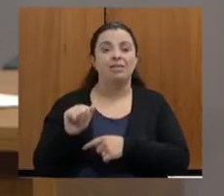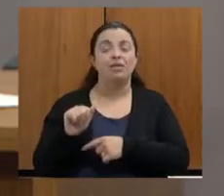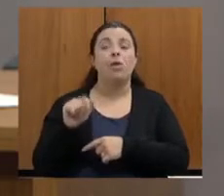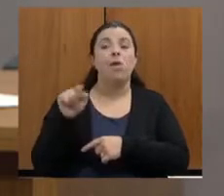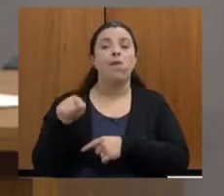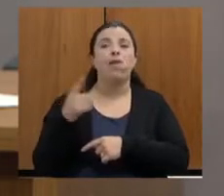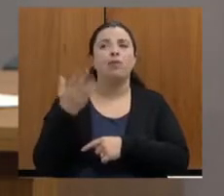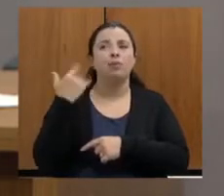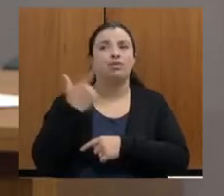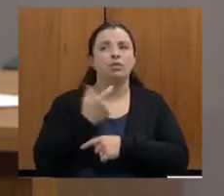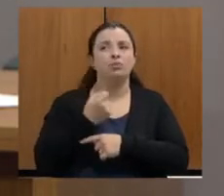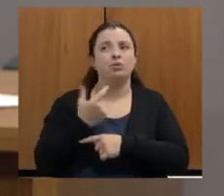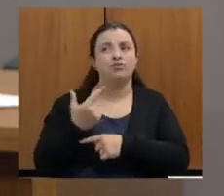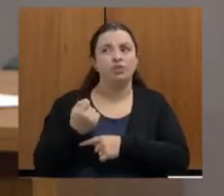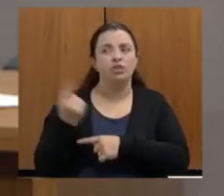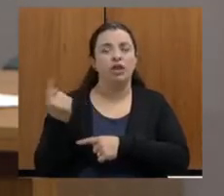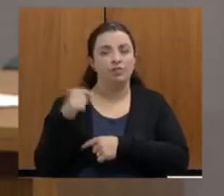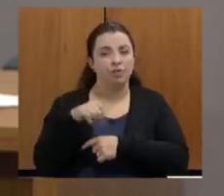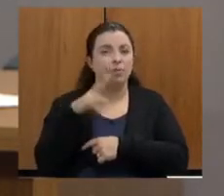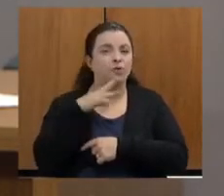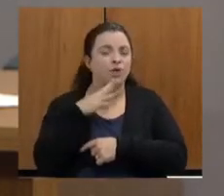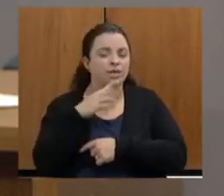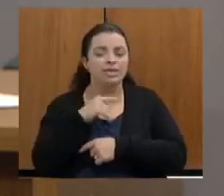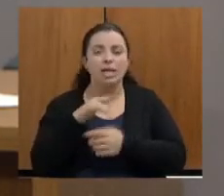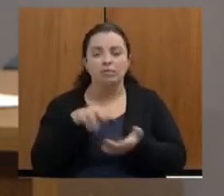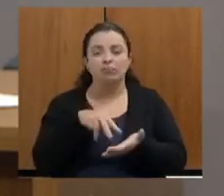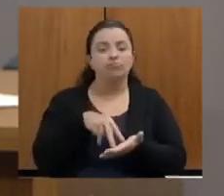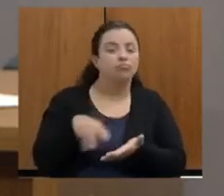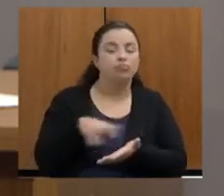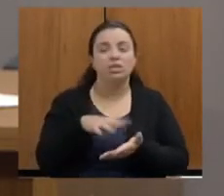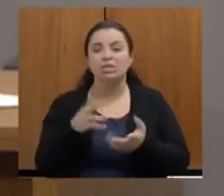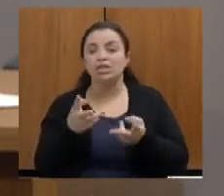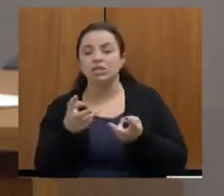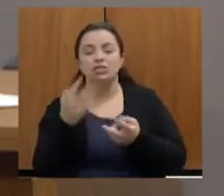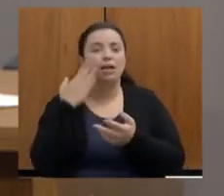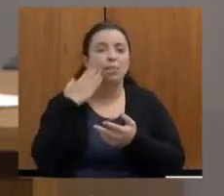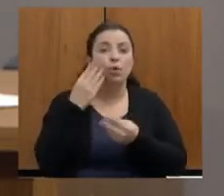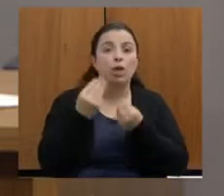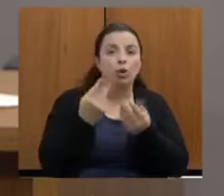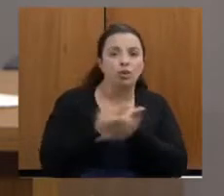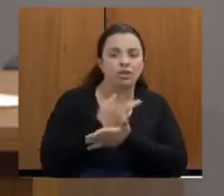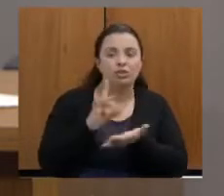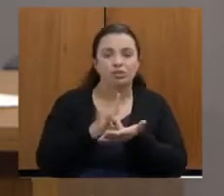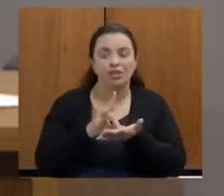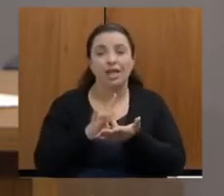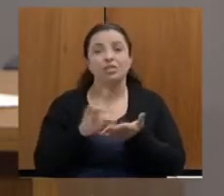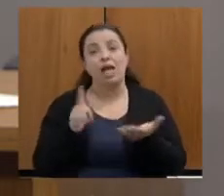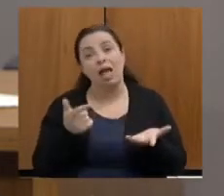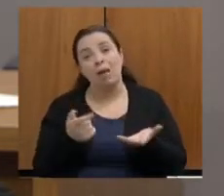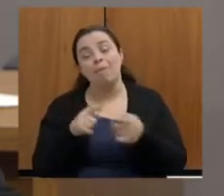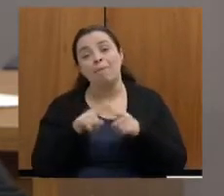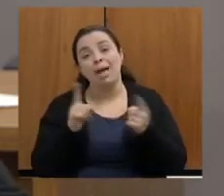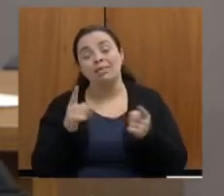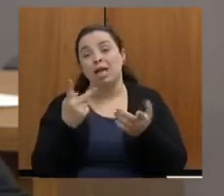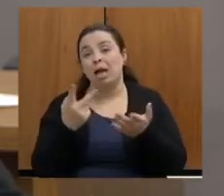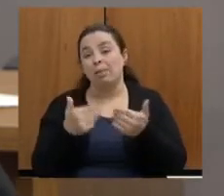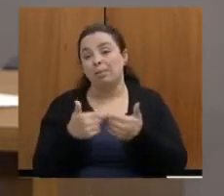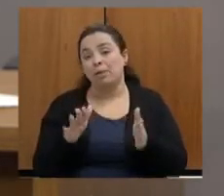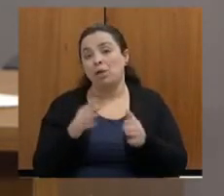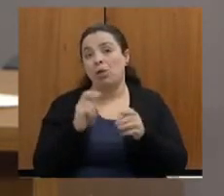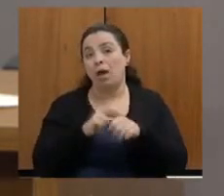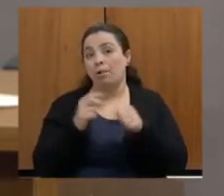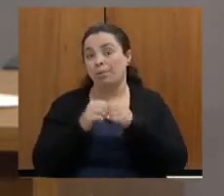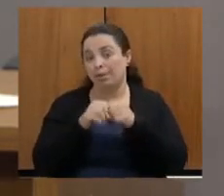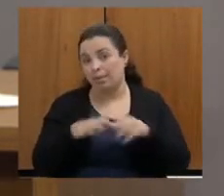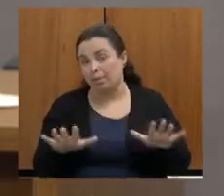mas aí a gente entrou na pandemia e essa essa visita ela foi adiado Então já tem